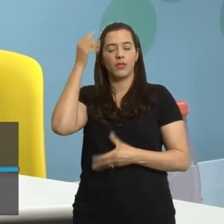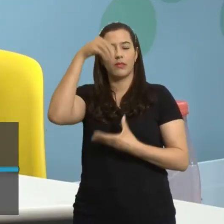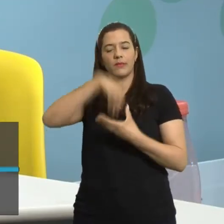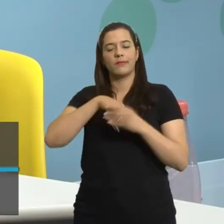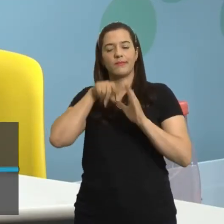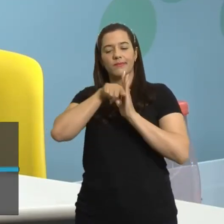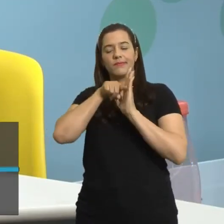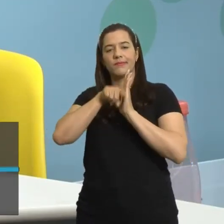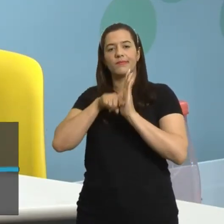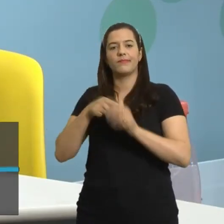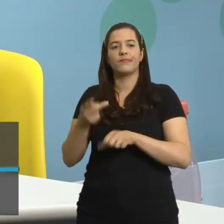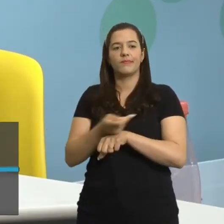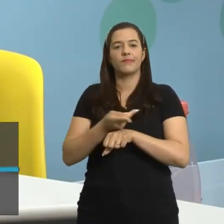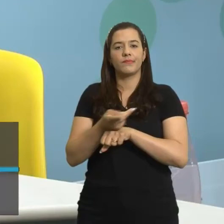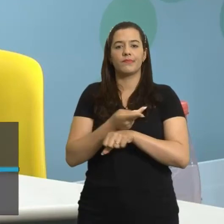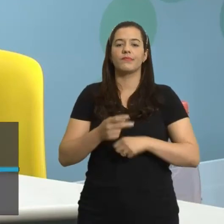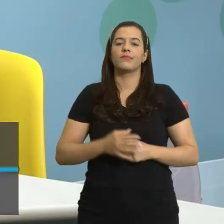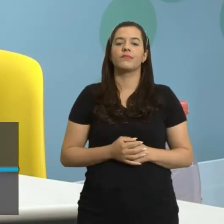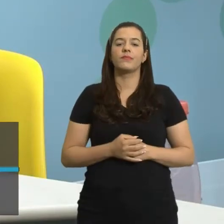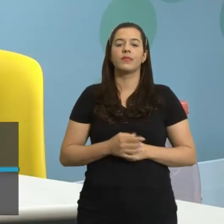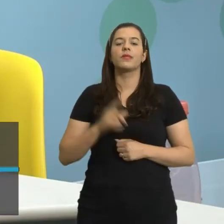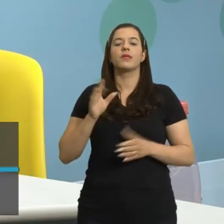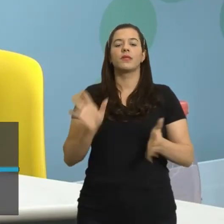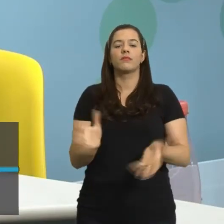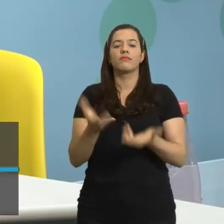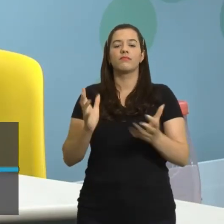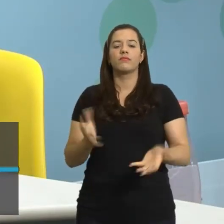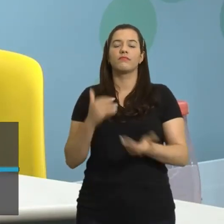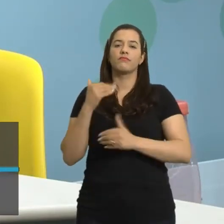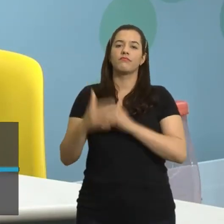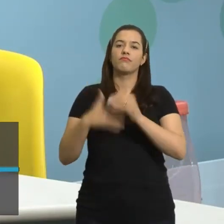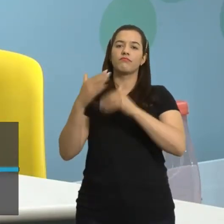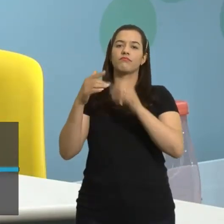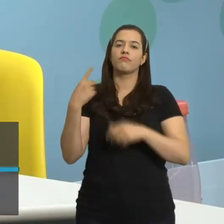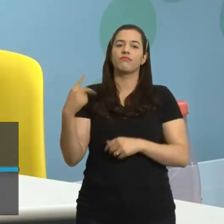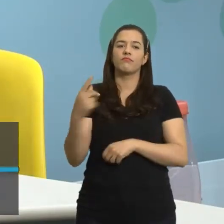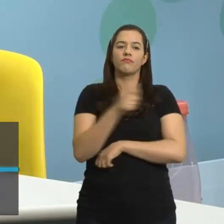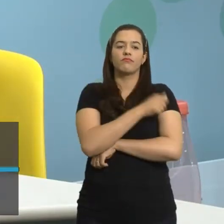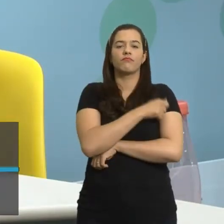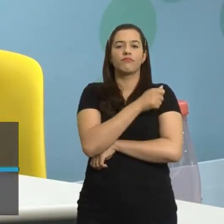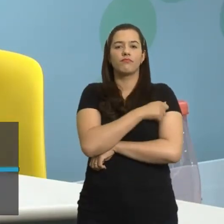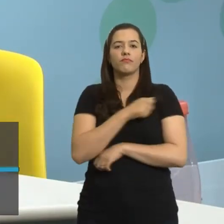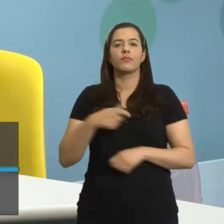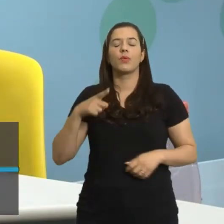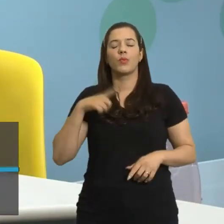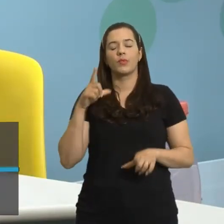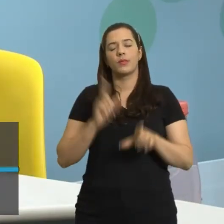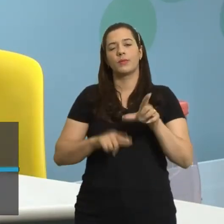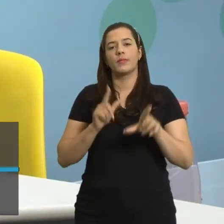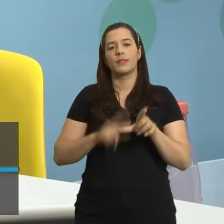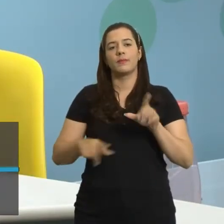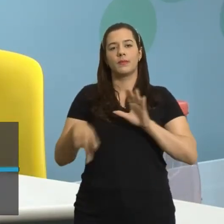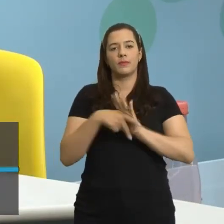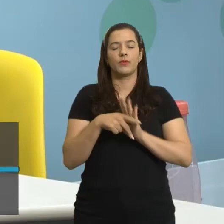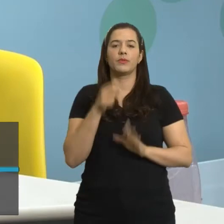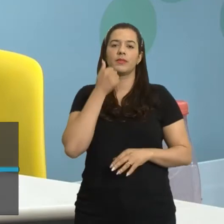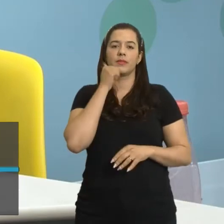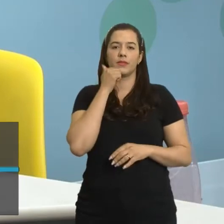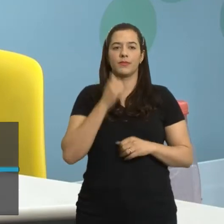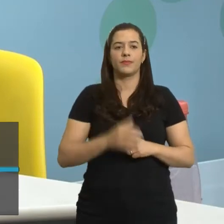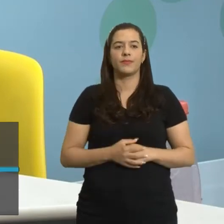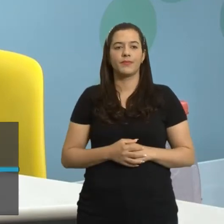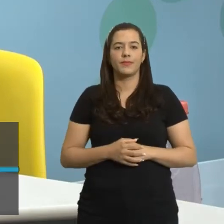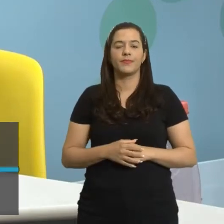investigação científica, isto é, promover nos nossos estudantes um letramento científico. Bom,